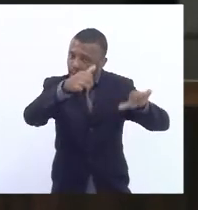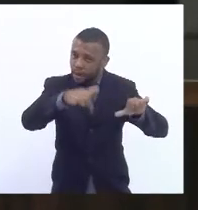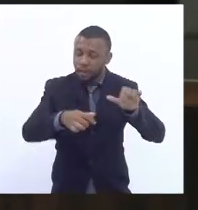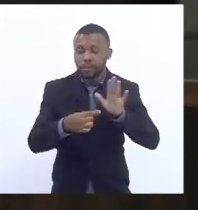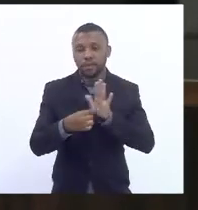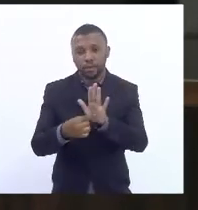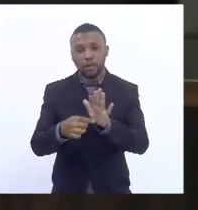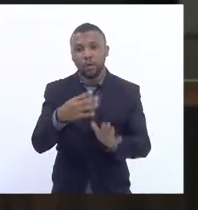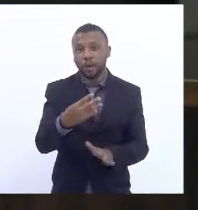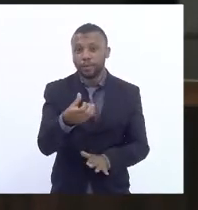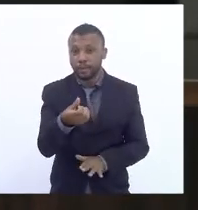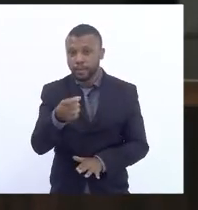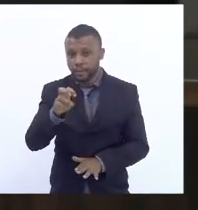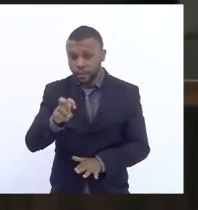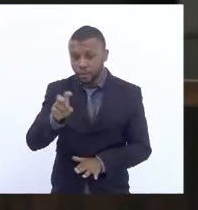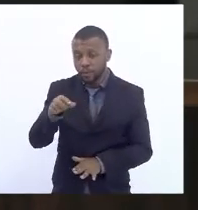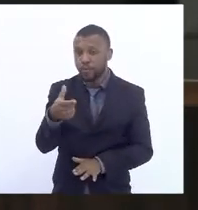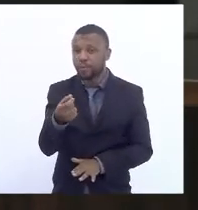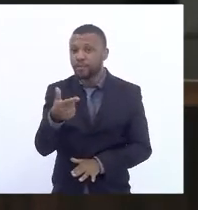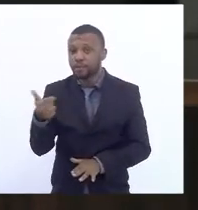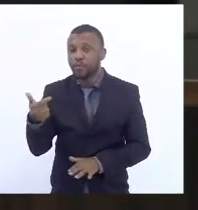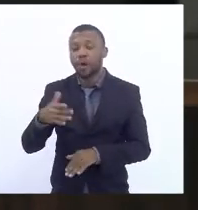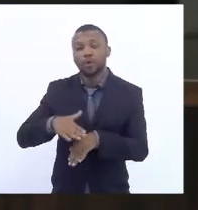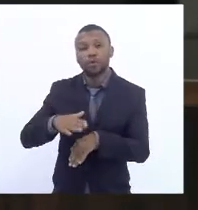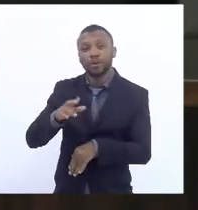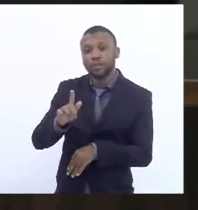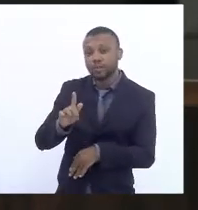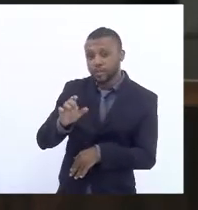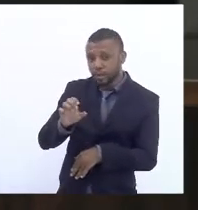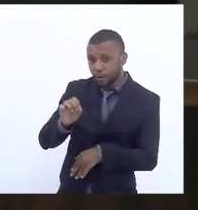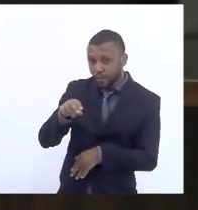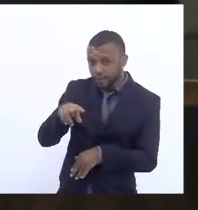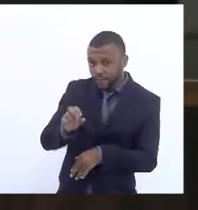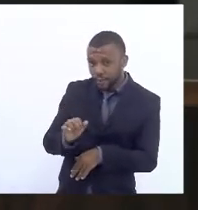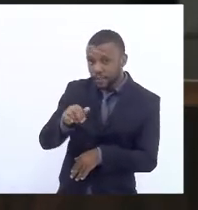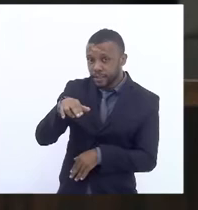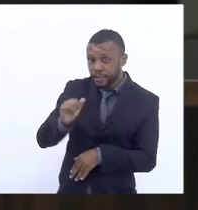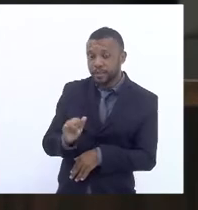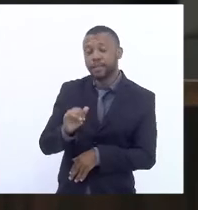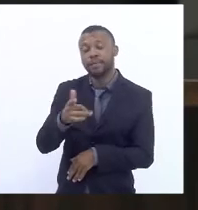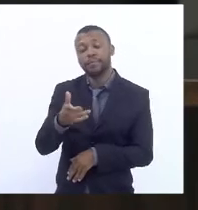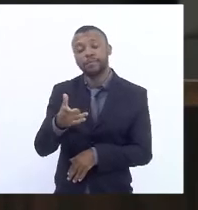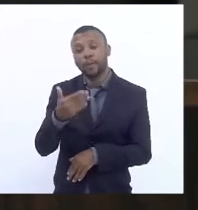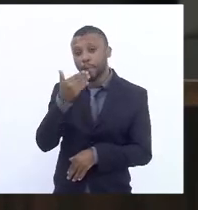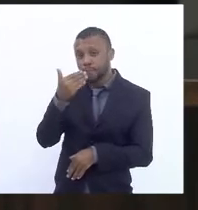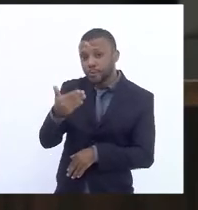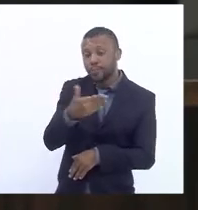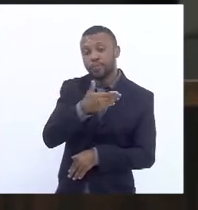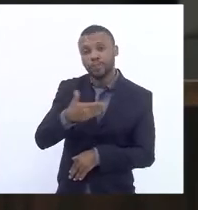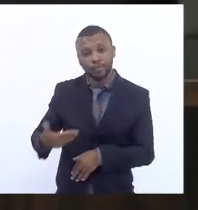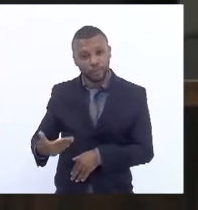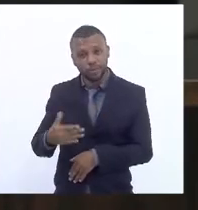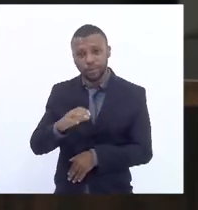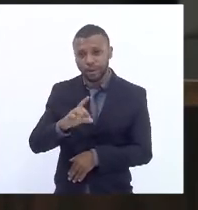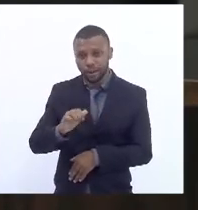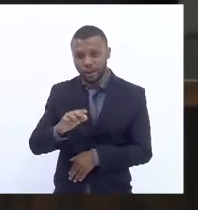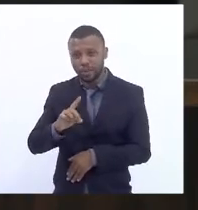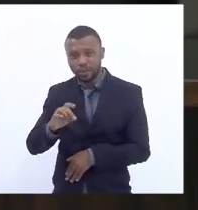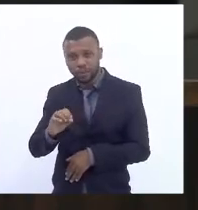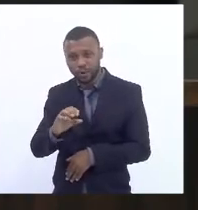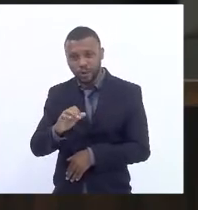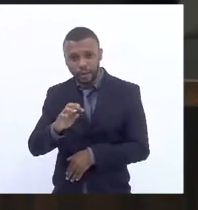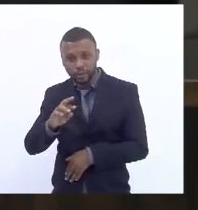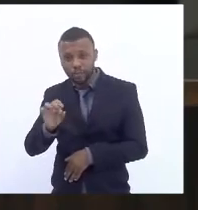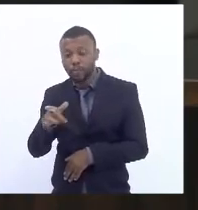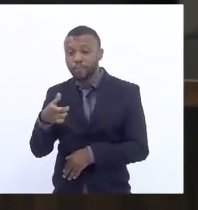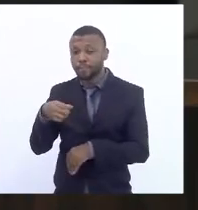21, autoria deputado Giovanni Ratinho. Solicita ao excelentíssimo governador do estado do Rio de Janeiro, doutor Cláudio Castro, o envio de